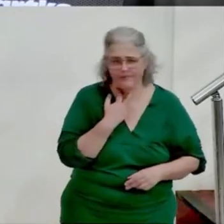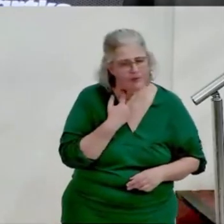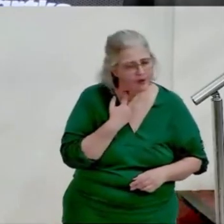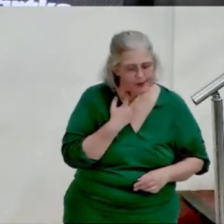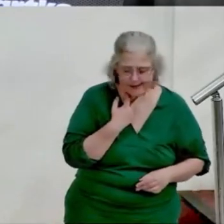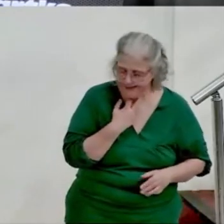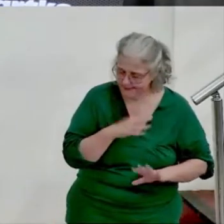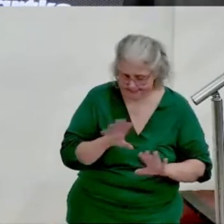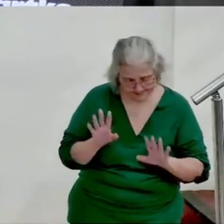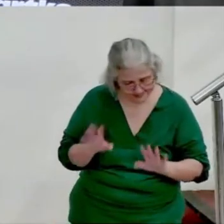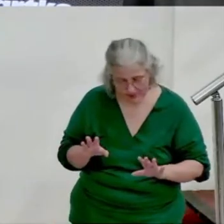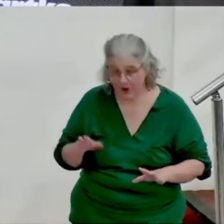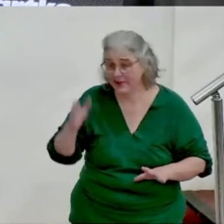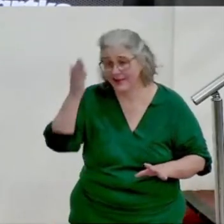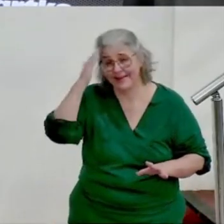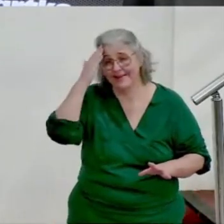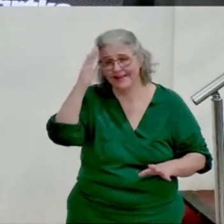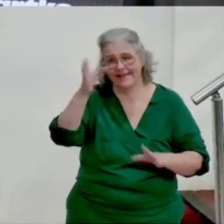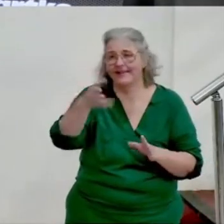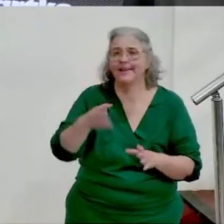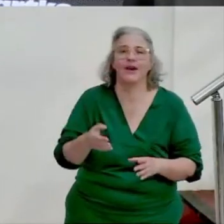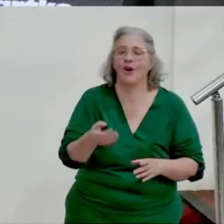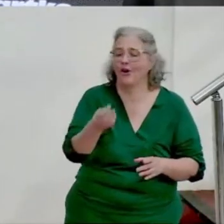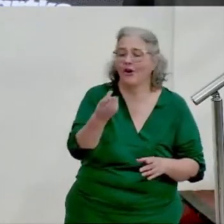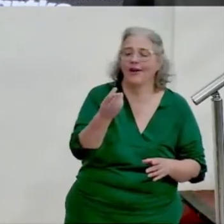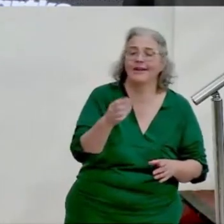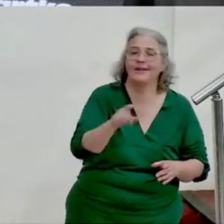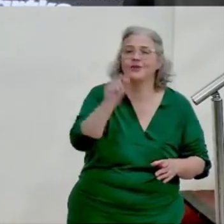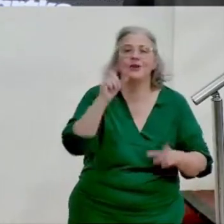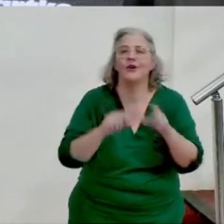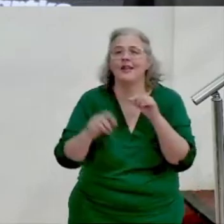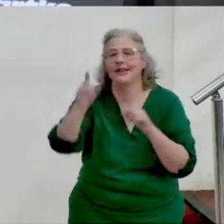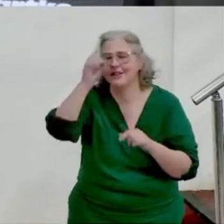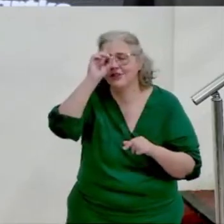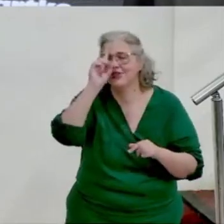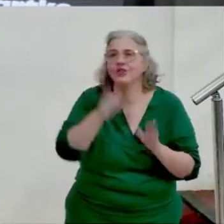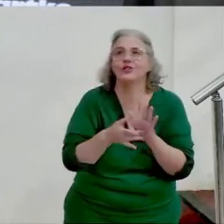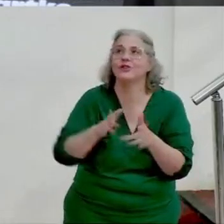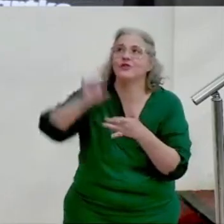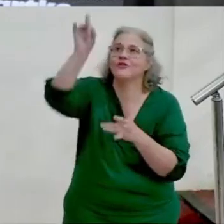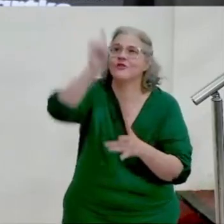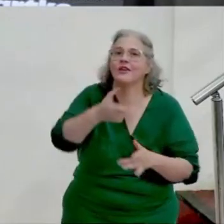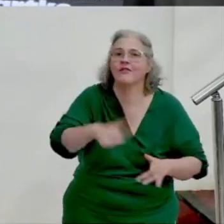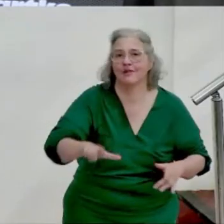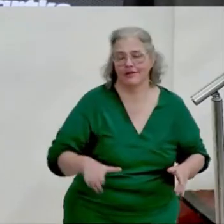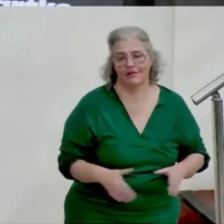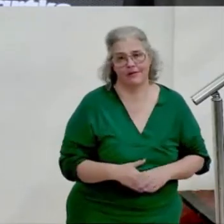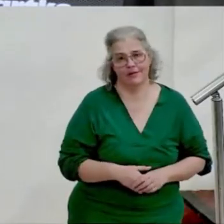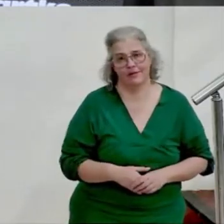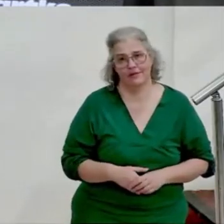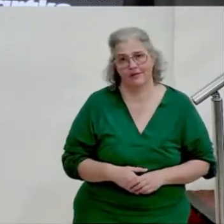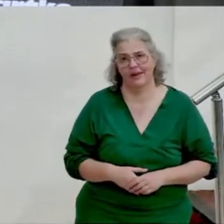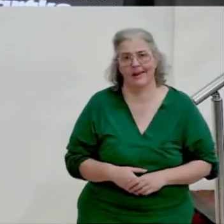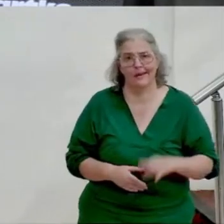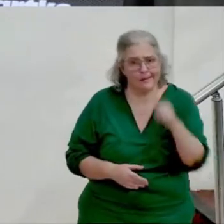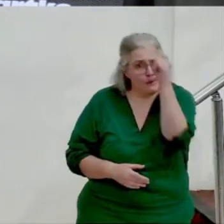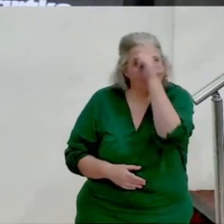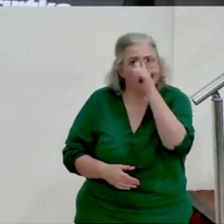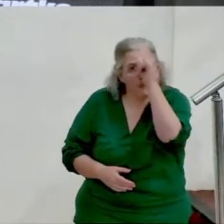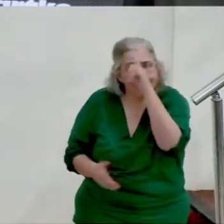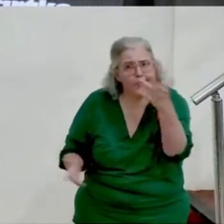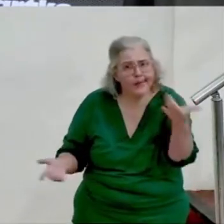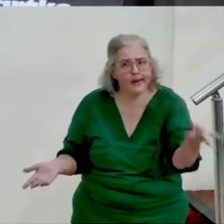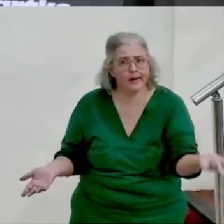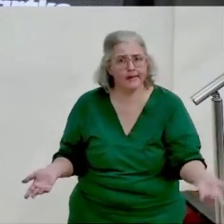esse dia. Tentar prever esse dia tem uma aparência de sabedoria, mas é uma tolice, é uma desobediência